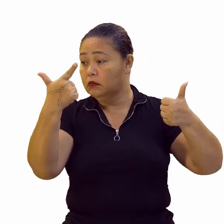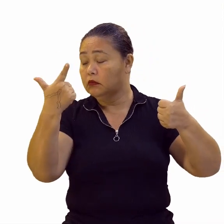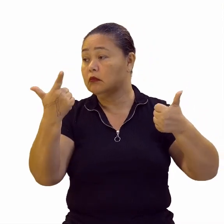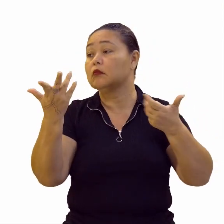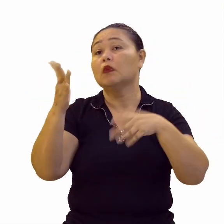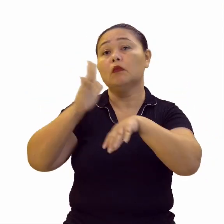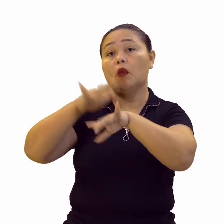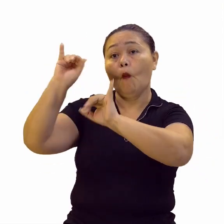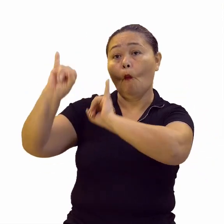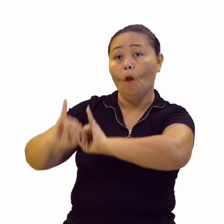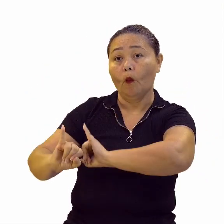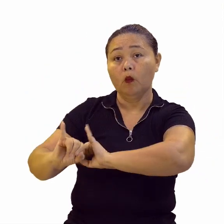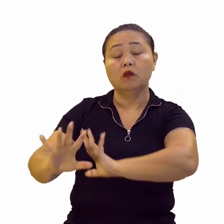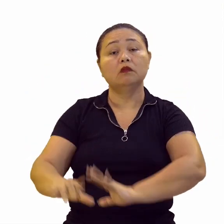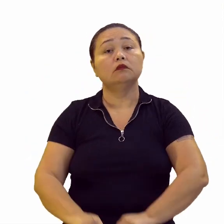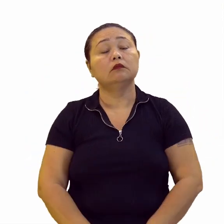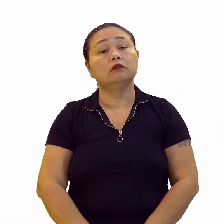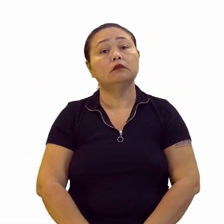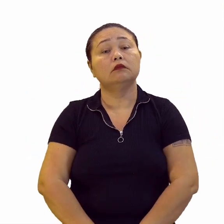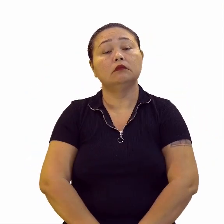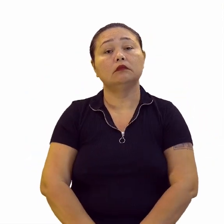anorexia.